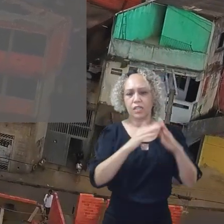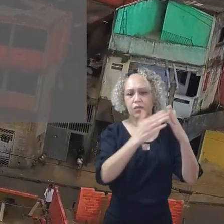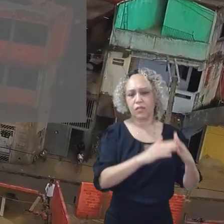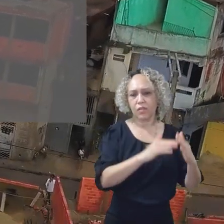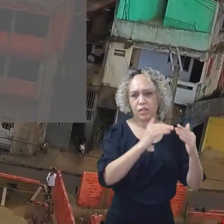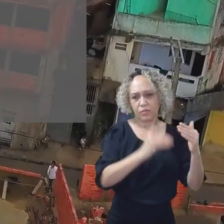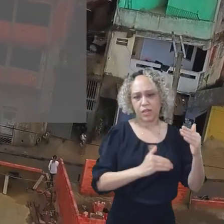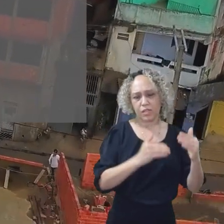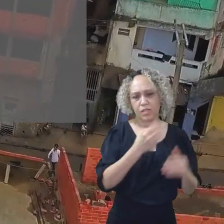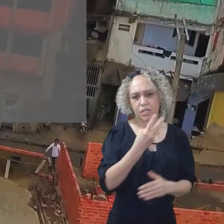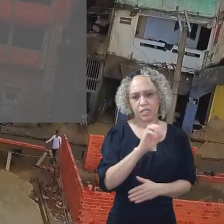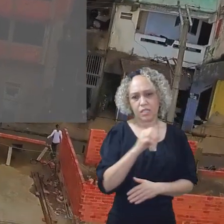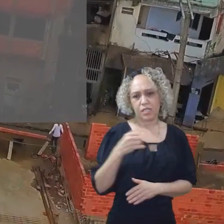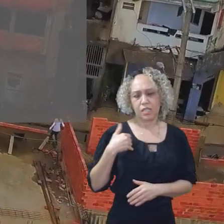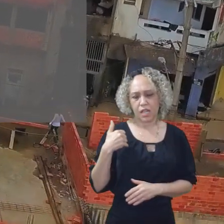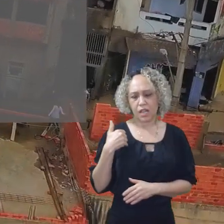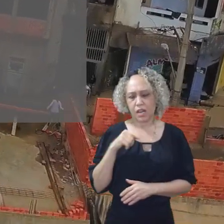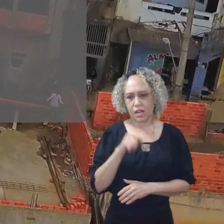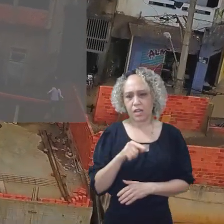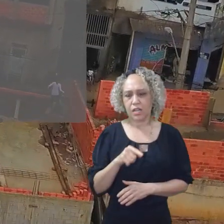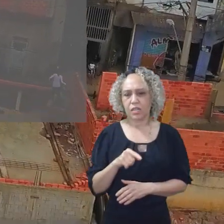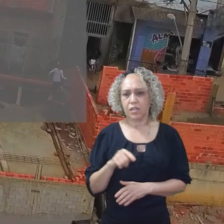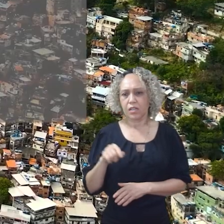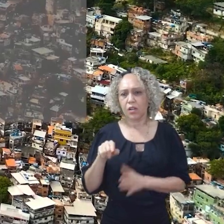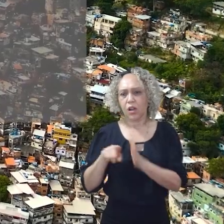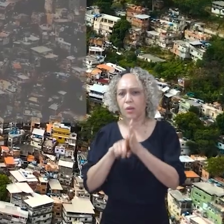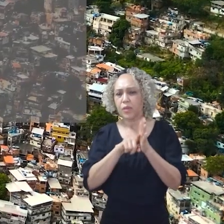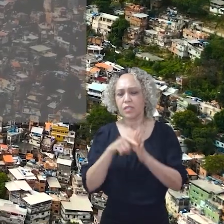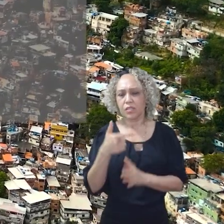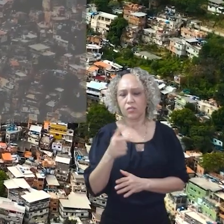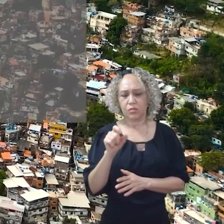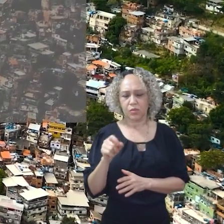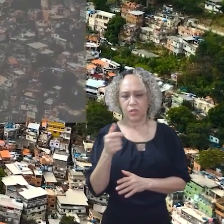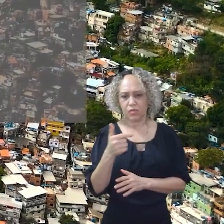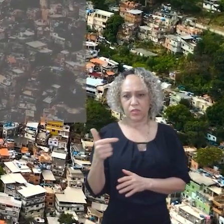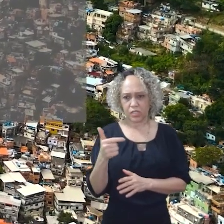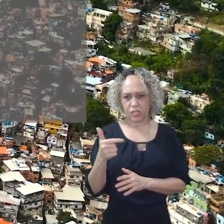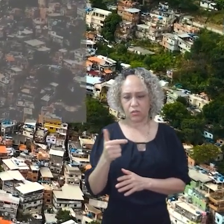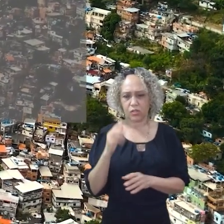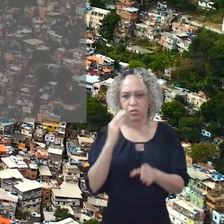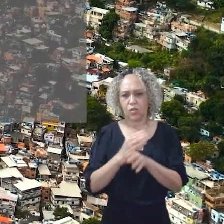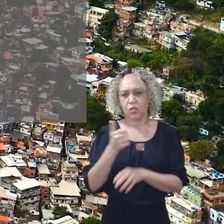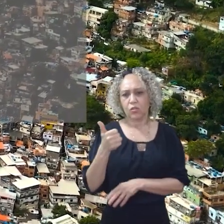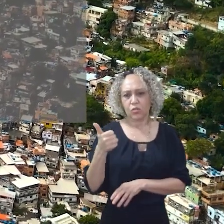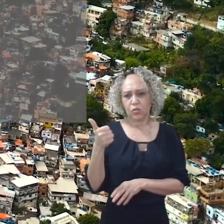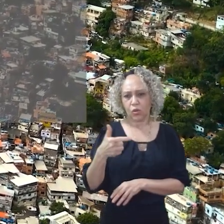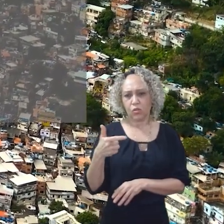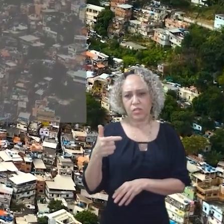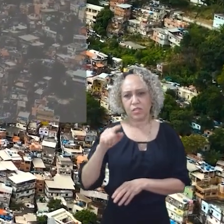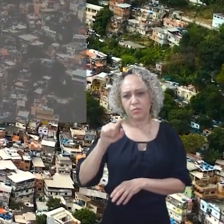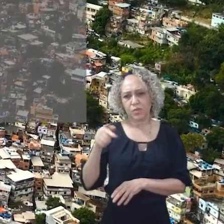a idade mediana cai para 30 anos. O censo 2022 encontrou